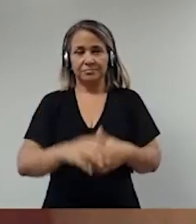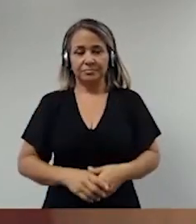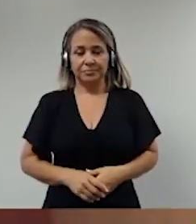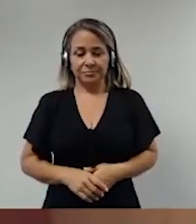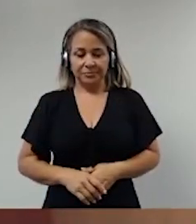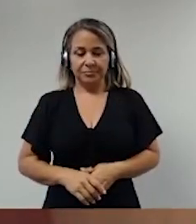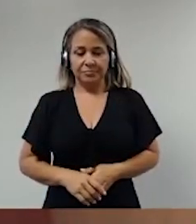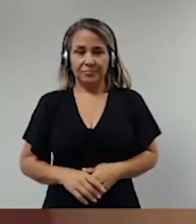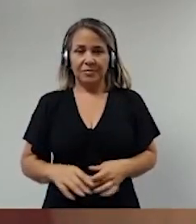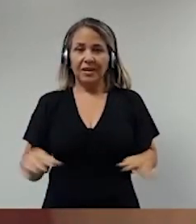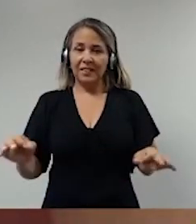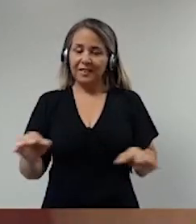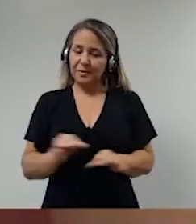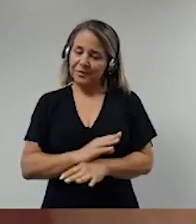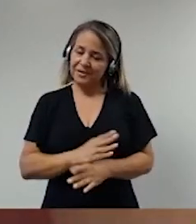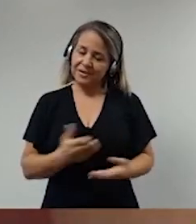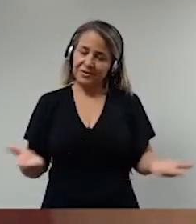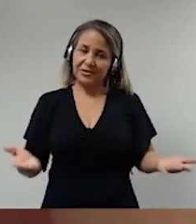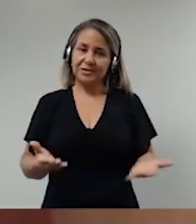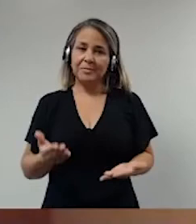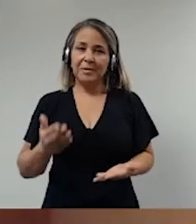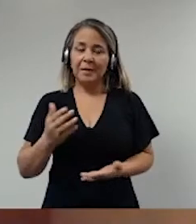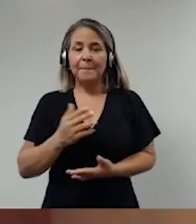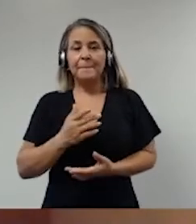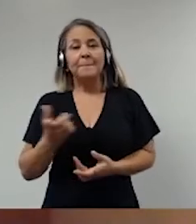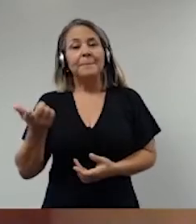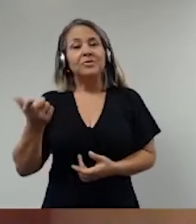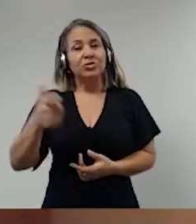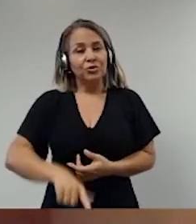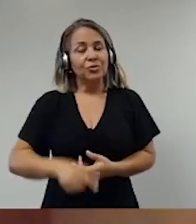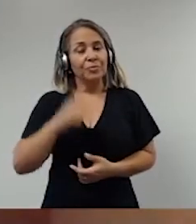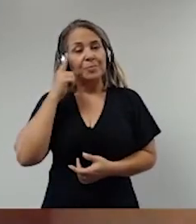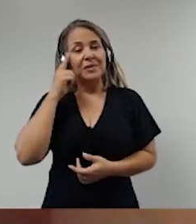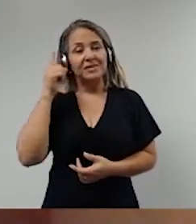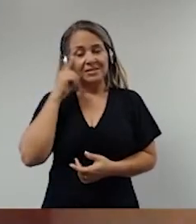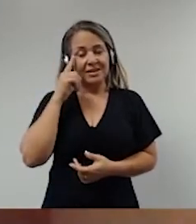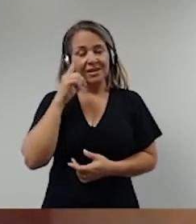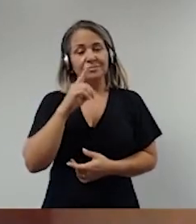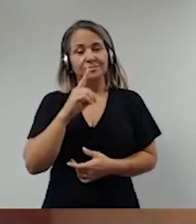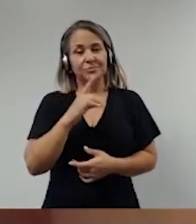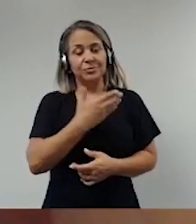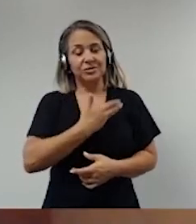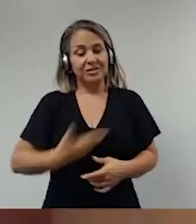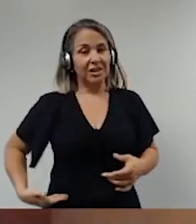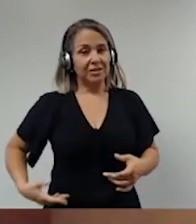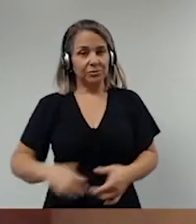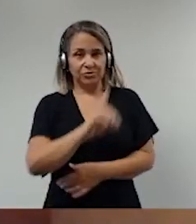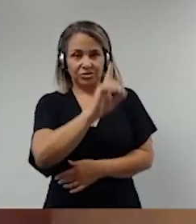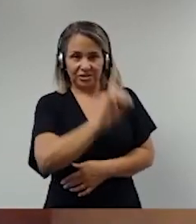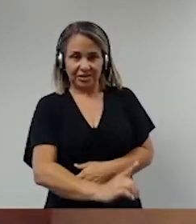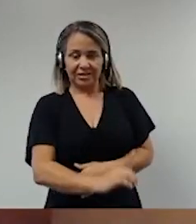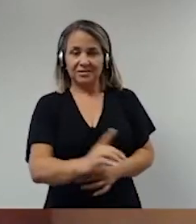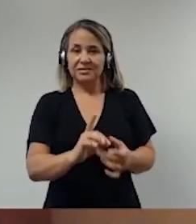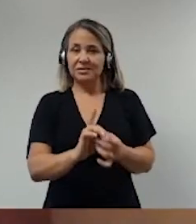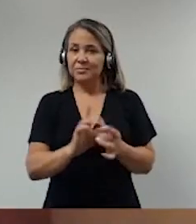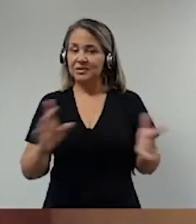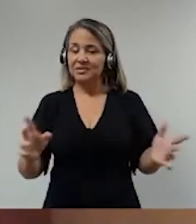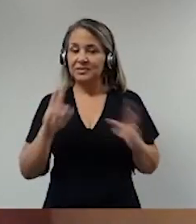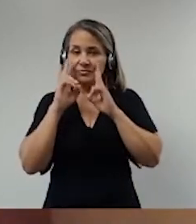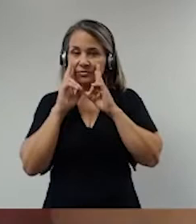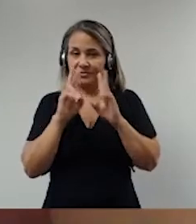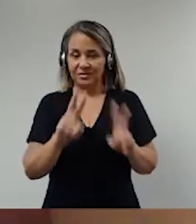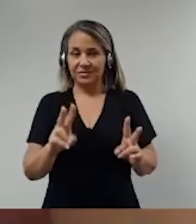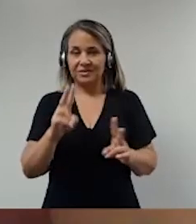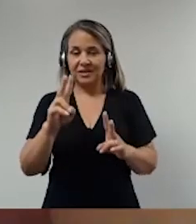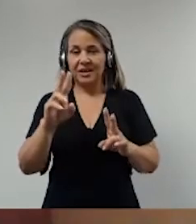aí, encerro, definitivamente, repensar o que significa Estado de Direito e democracia, também olhando sempre para essas questões